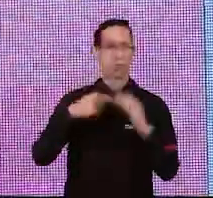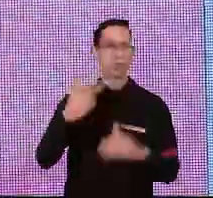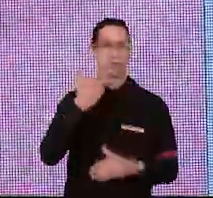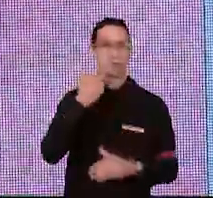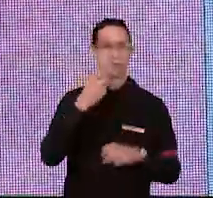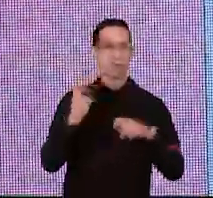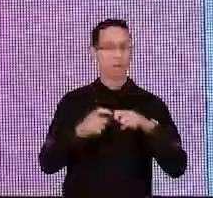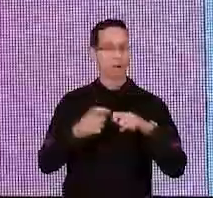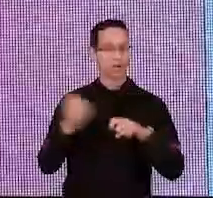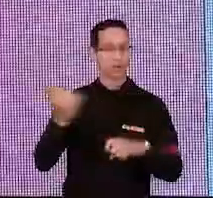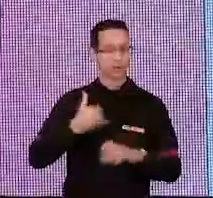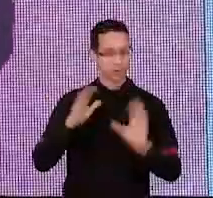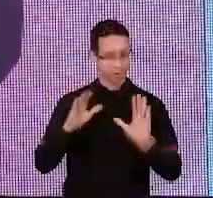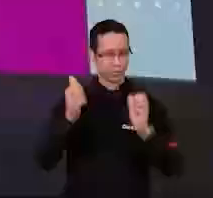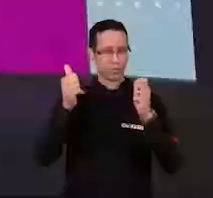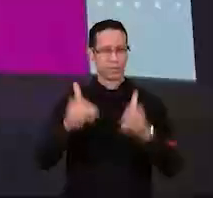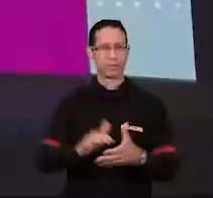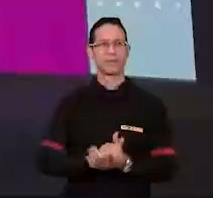disse.